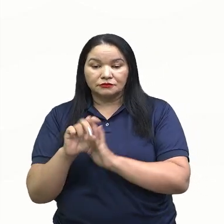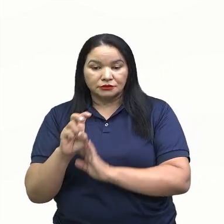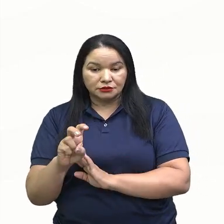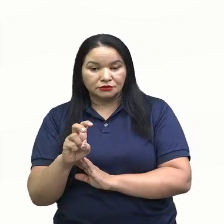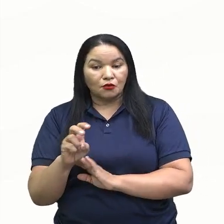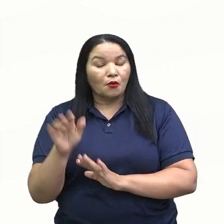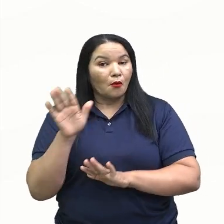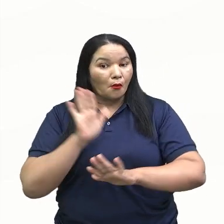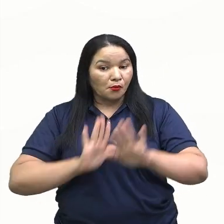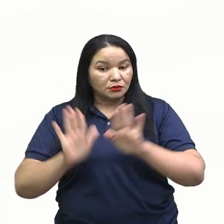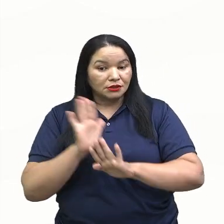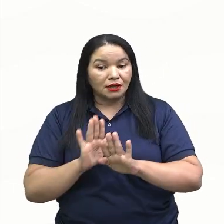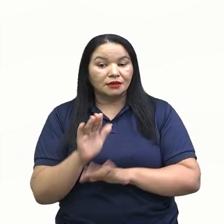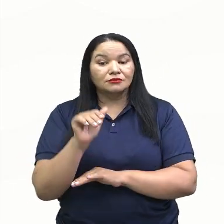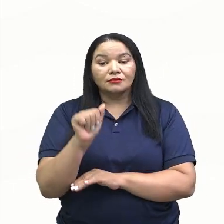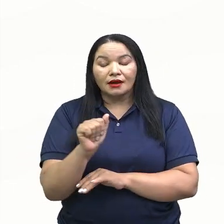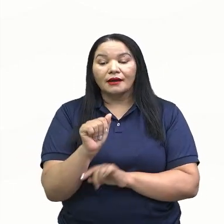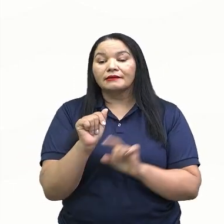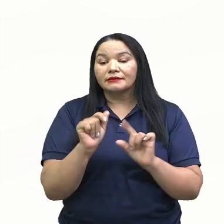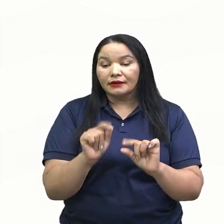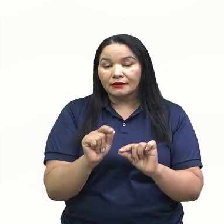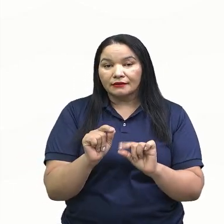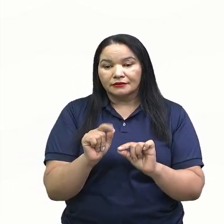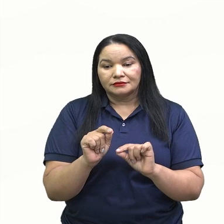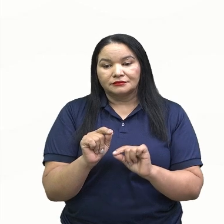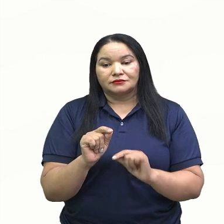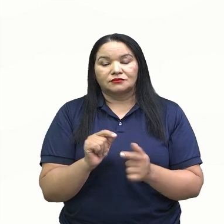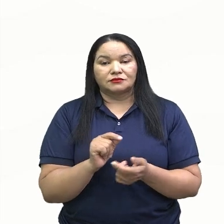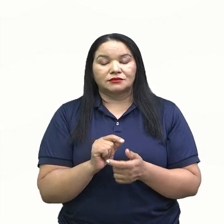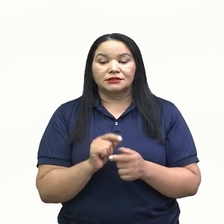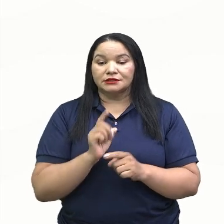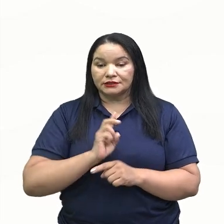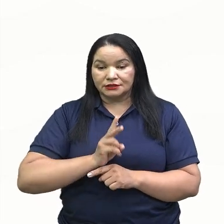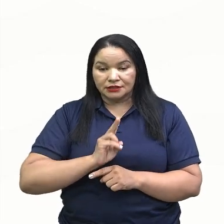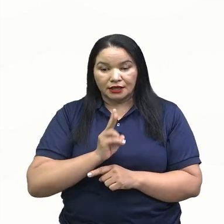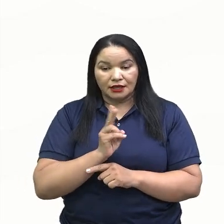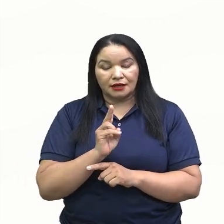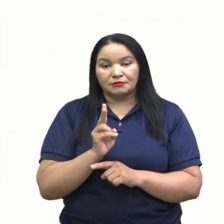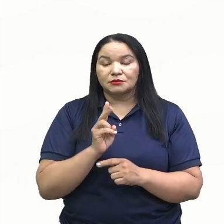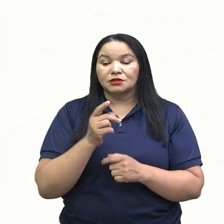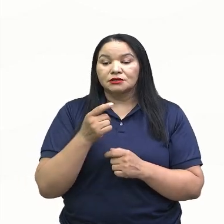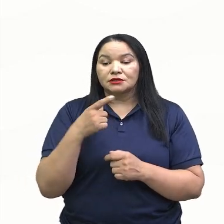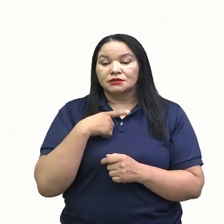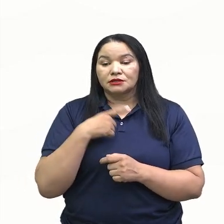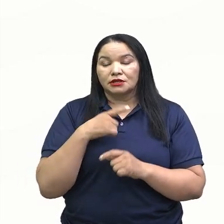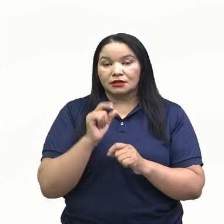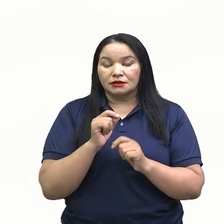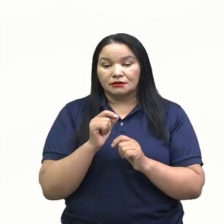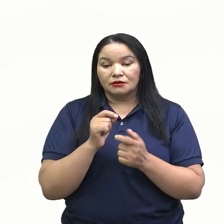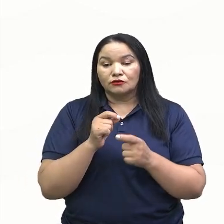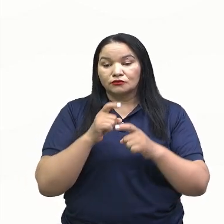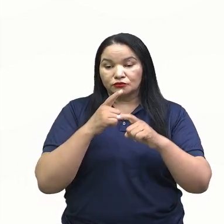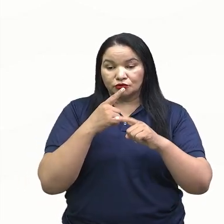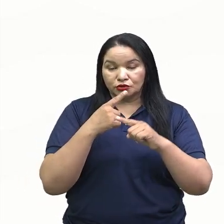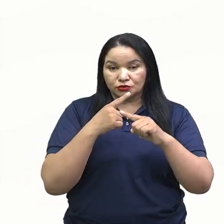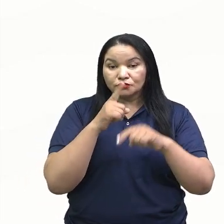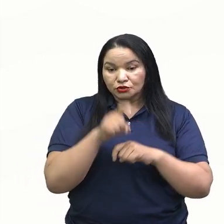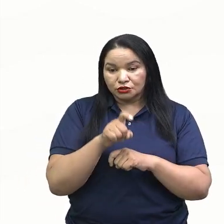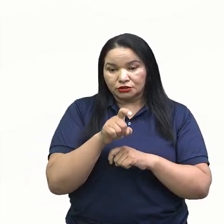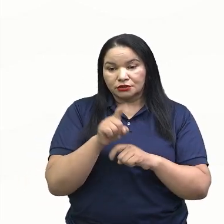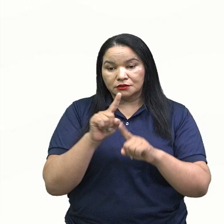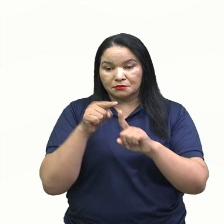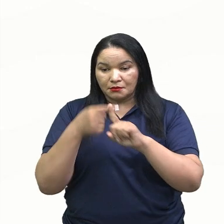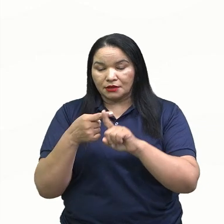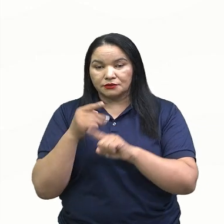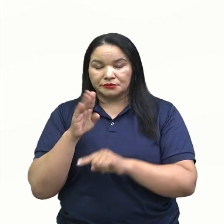cuidado. Quem é o a? O a é o que vem ali sempre à frente, não é? Do x, mais b.